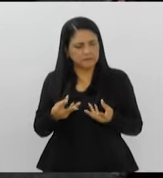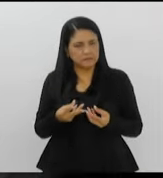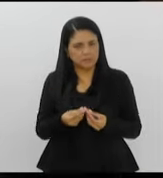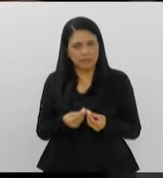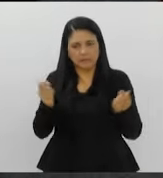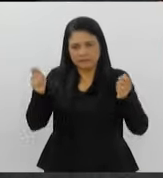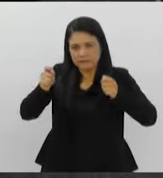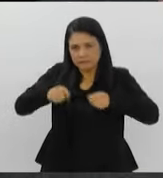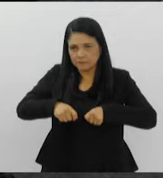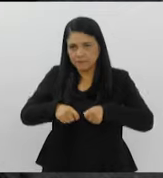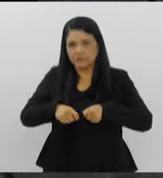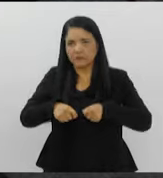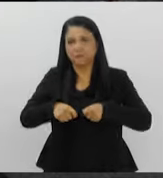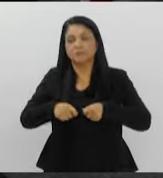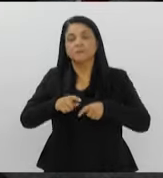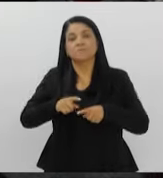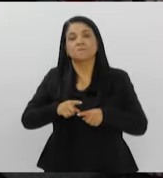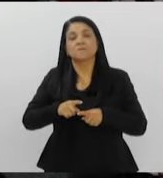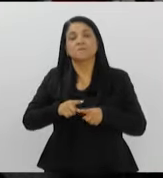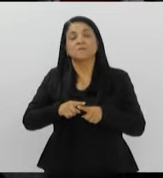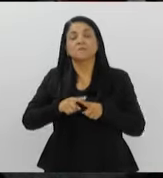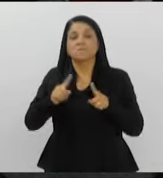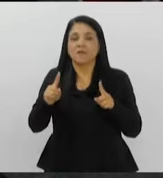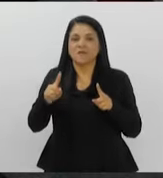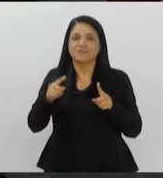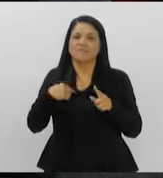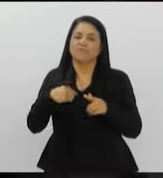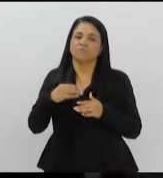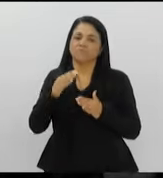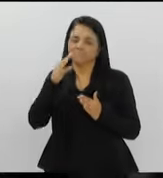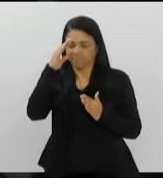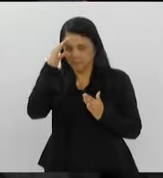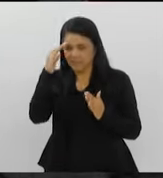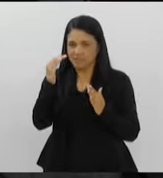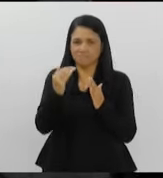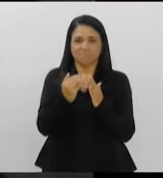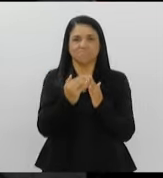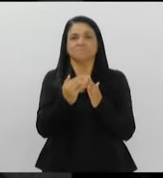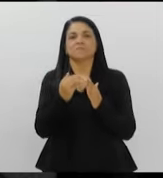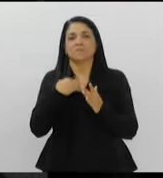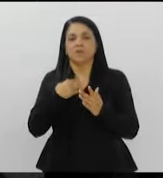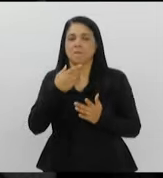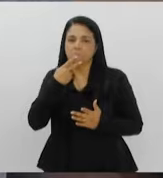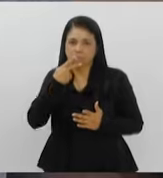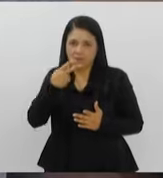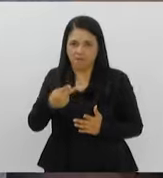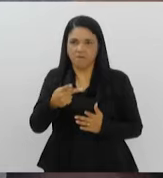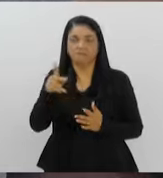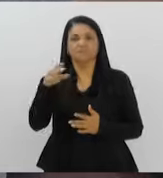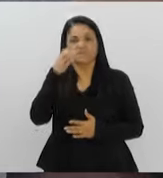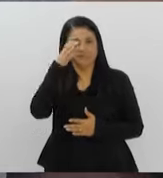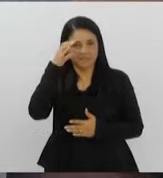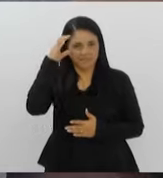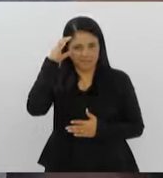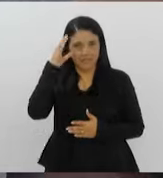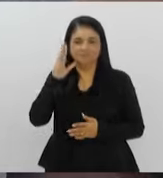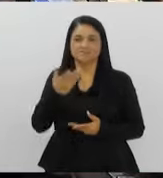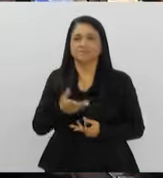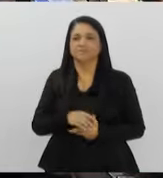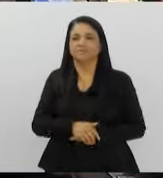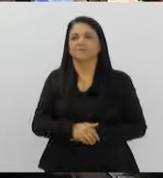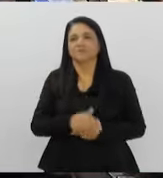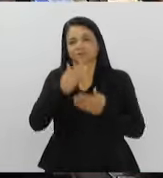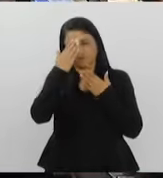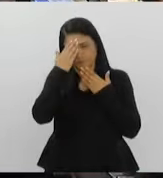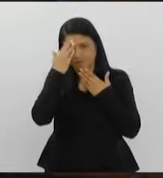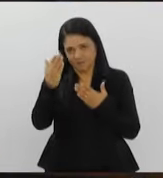e capacidade, mas eu vou cumprir a palavra dada à nossa querida Célia Jordão. Muito obrigada. Muito